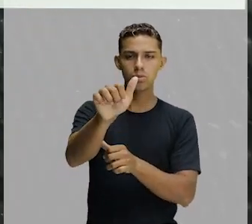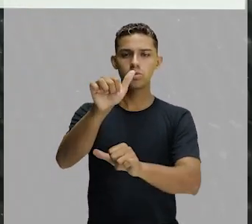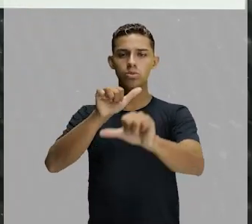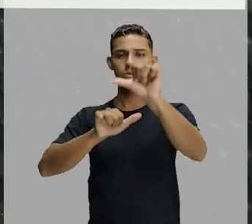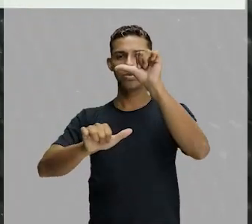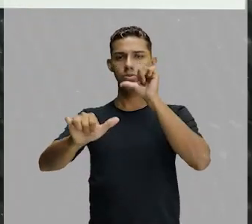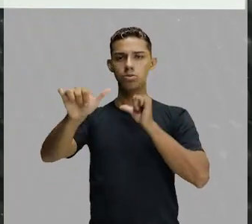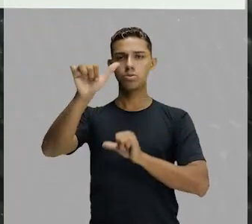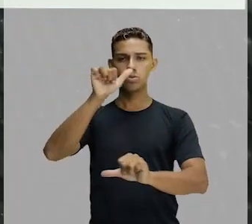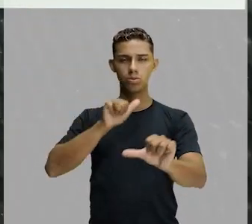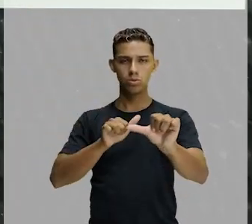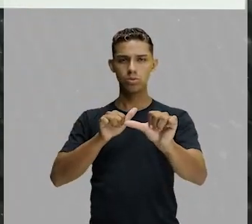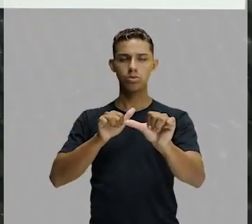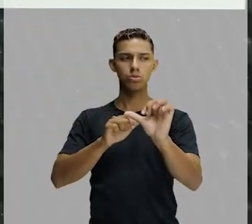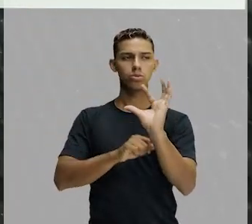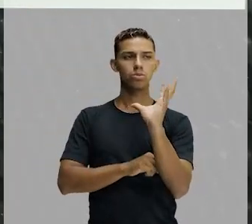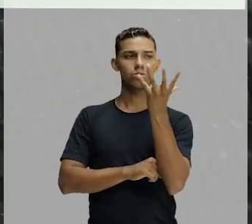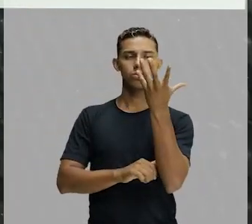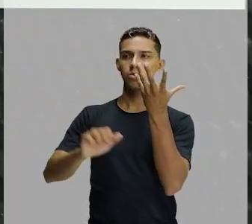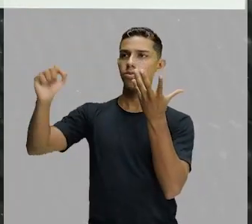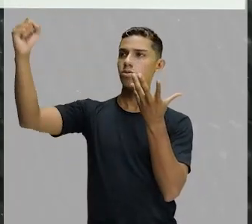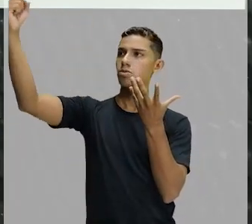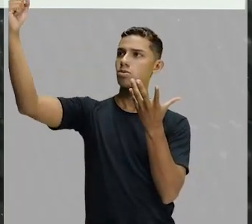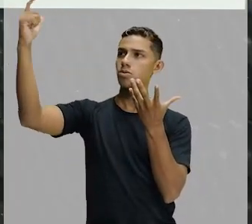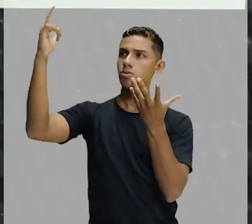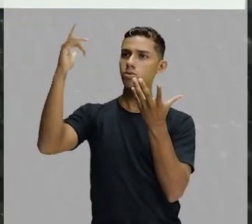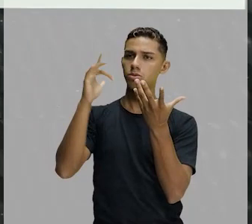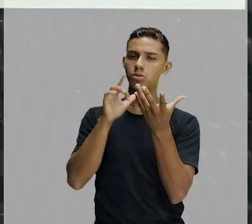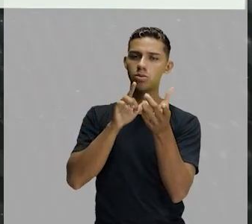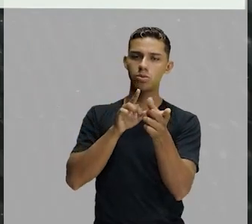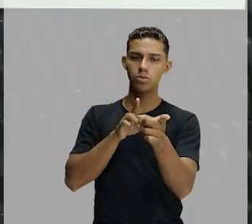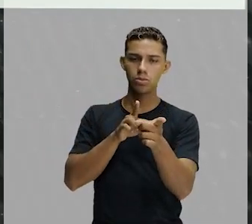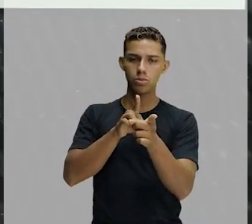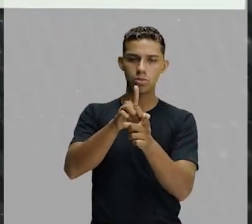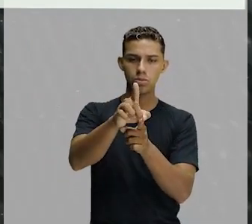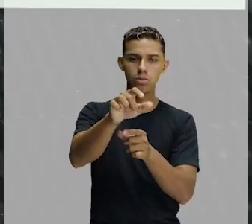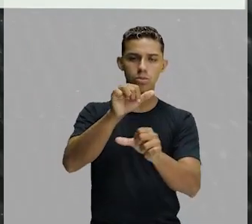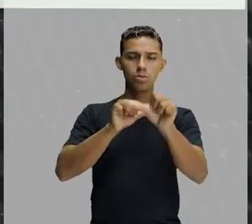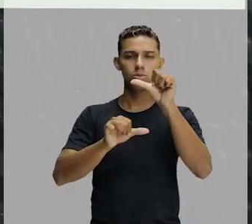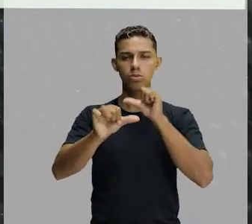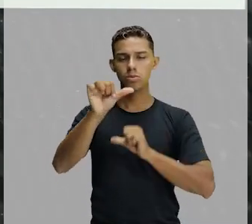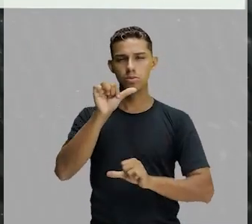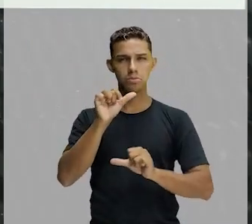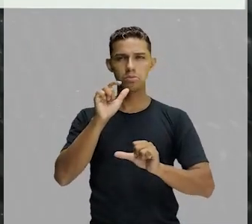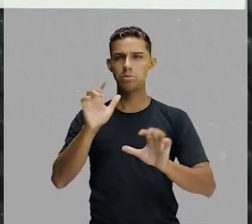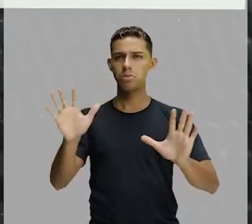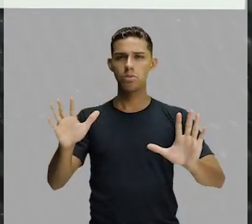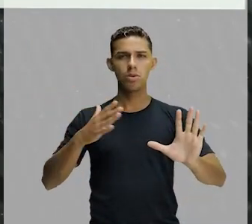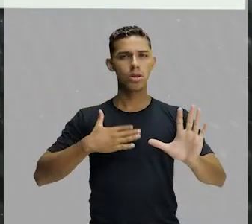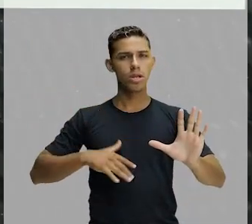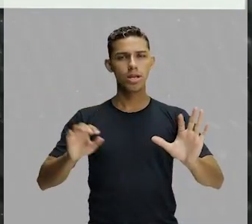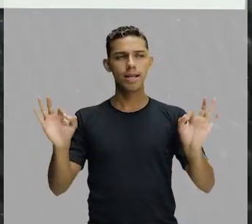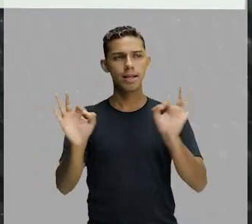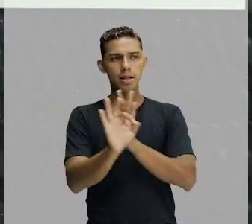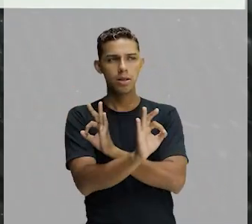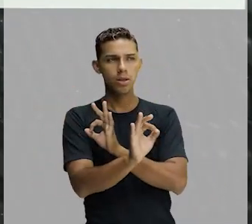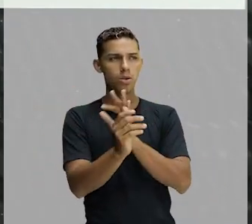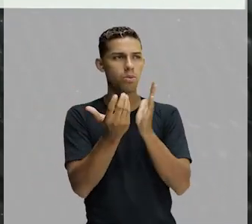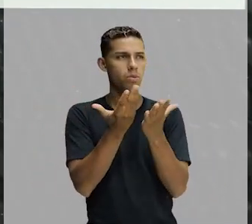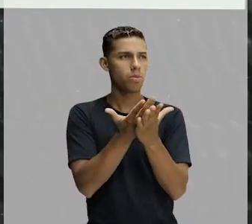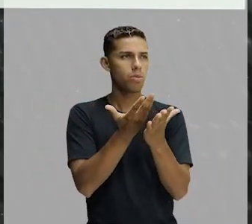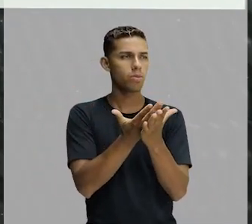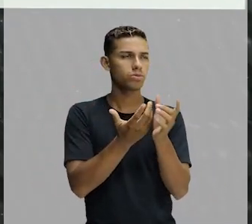específica falando sobre o metabolismo energético. Nessa aula de hoje não se trata das fases